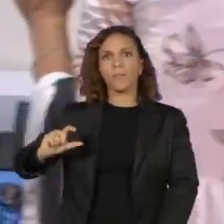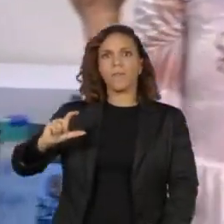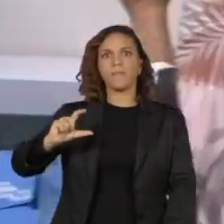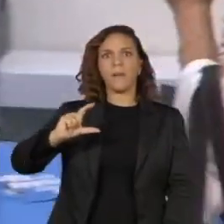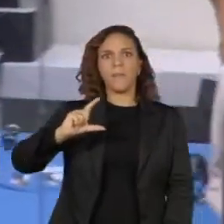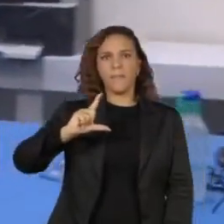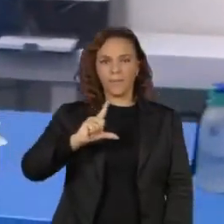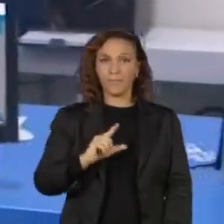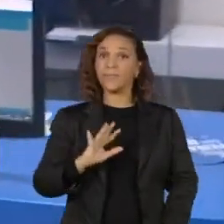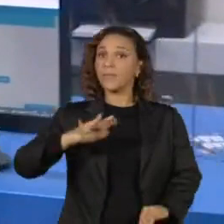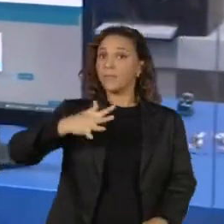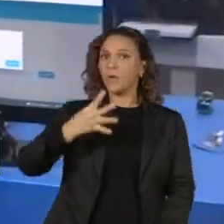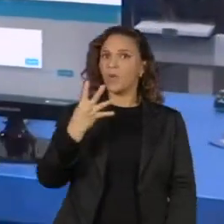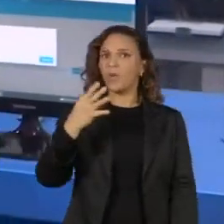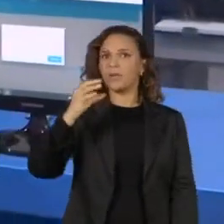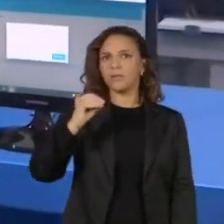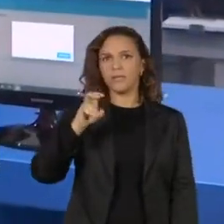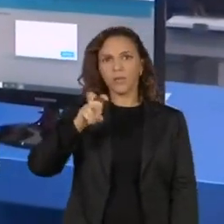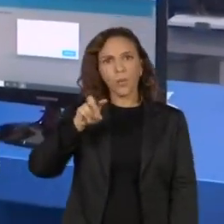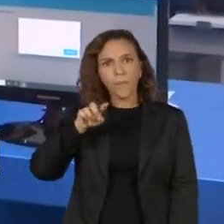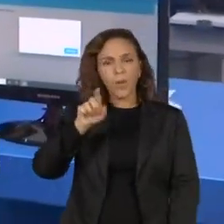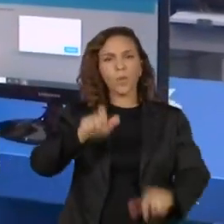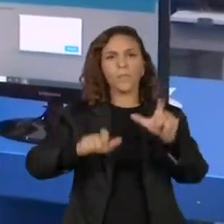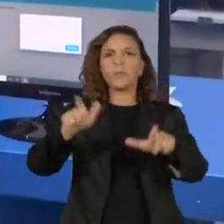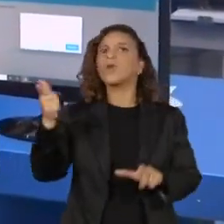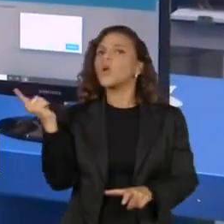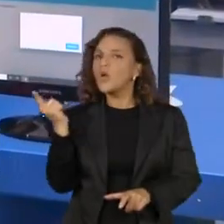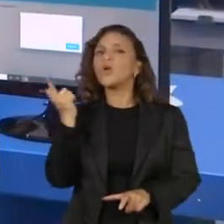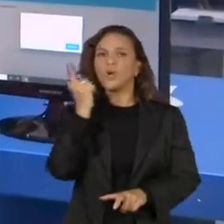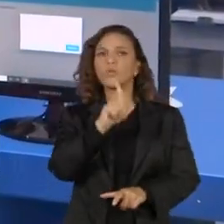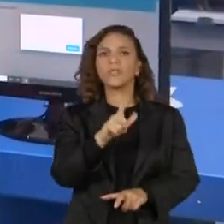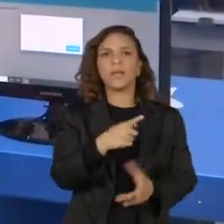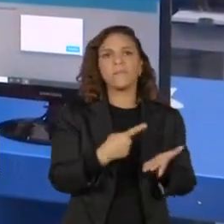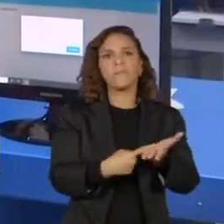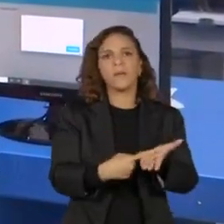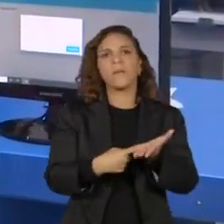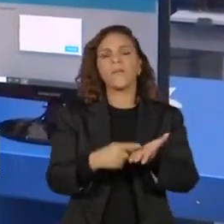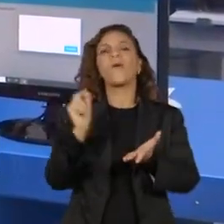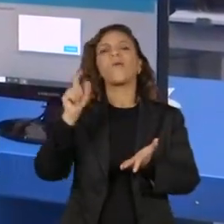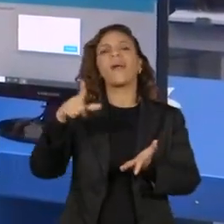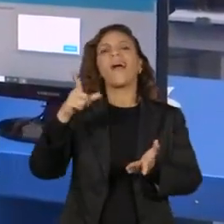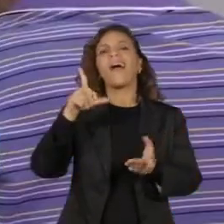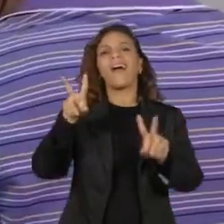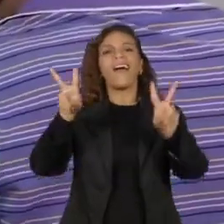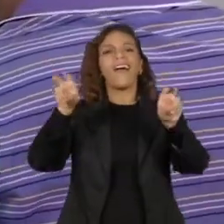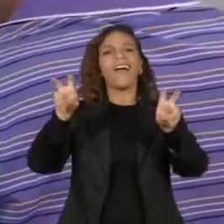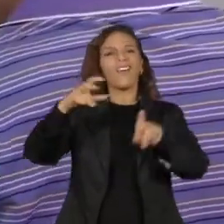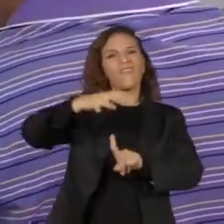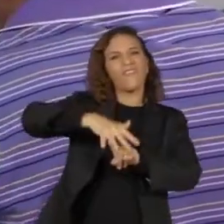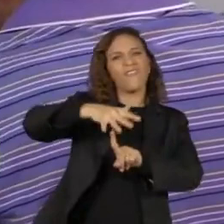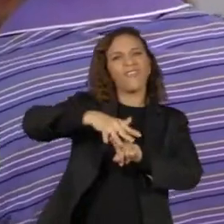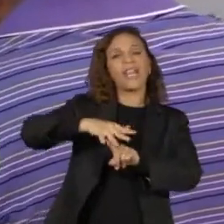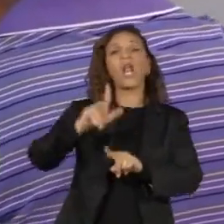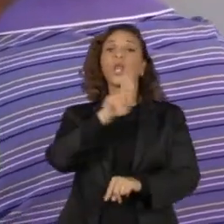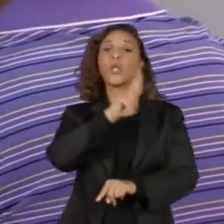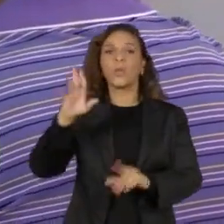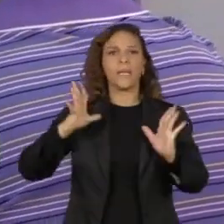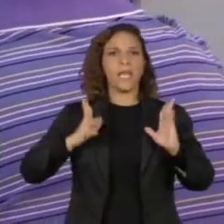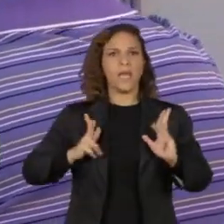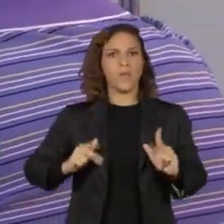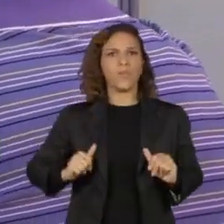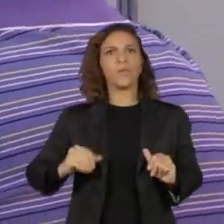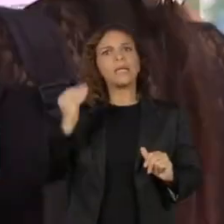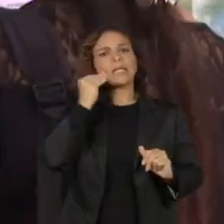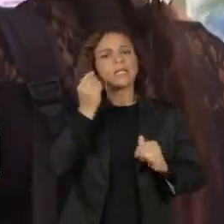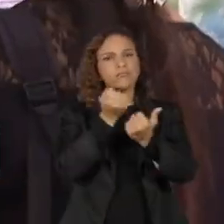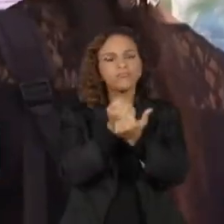405 mil pessoas puseram a vida em dia. A baixa coincide com o Feirão Limpa Nome, que previa mais de 250 milhões